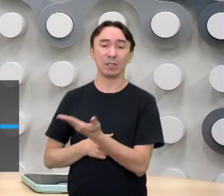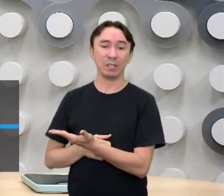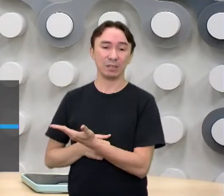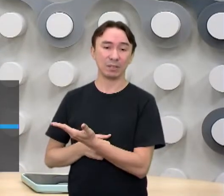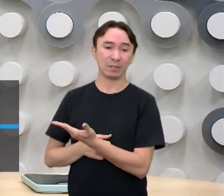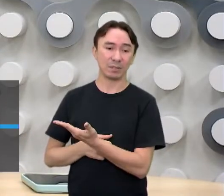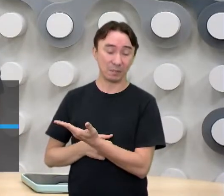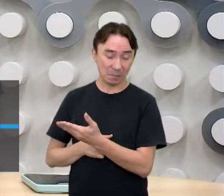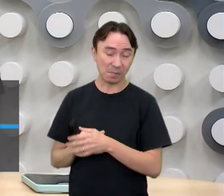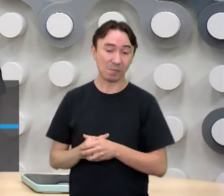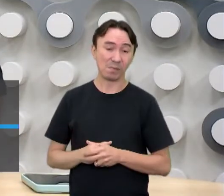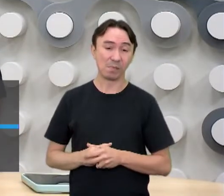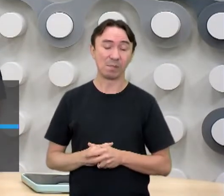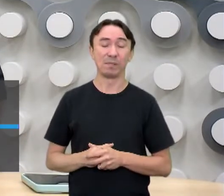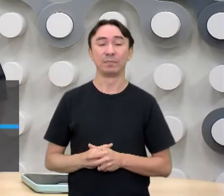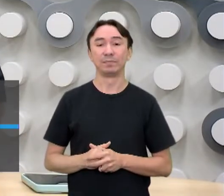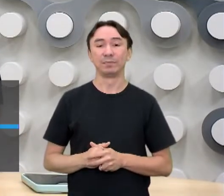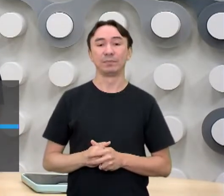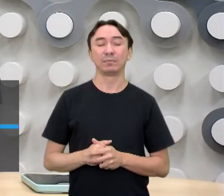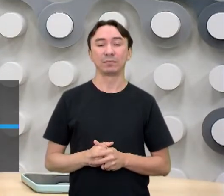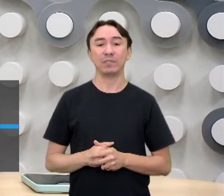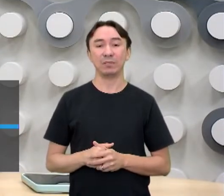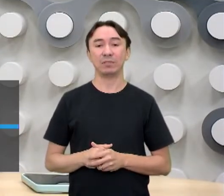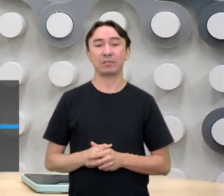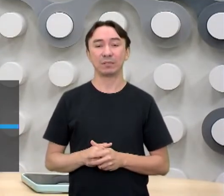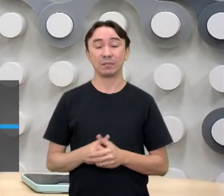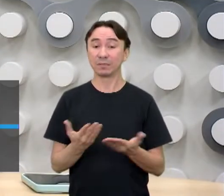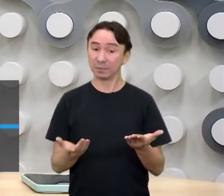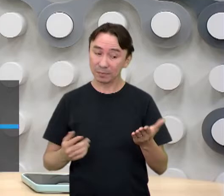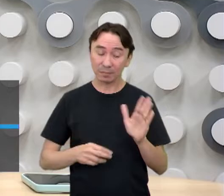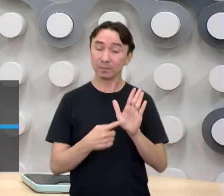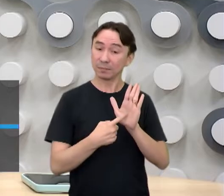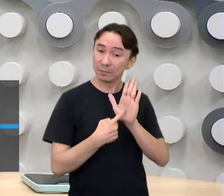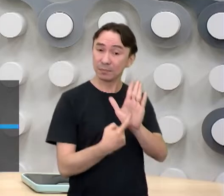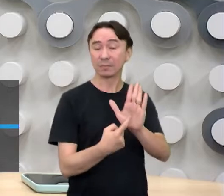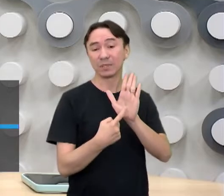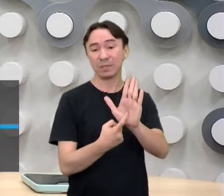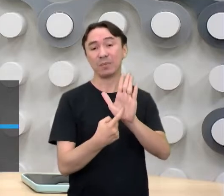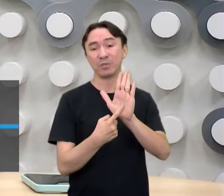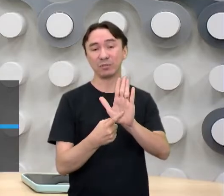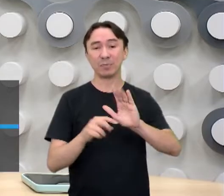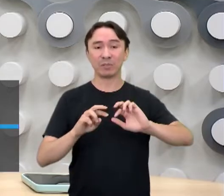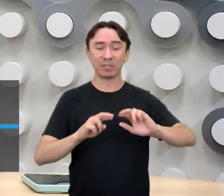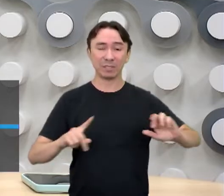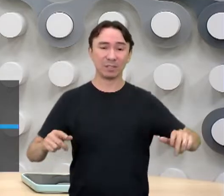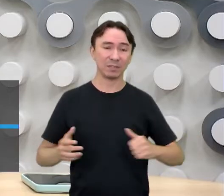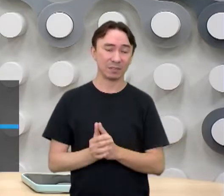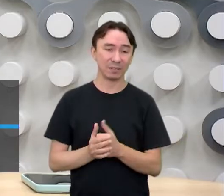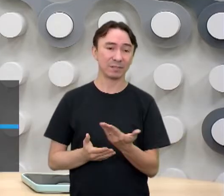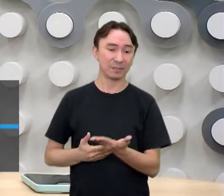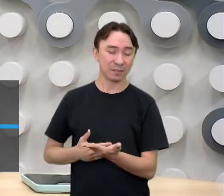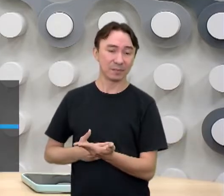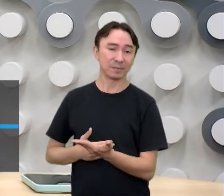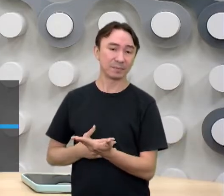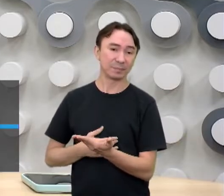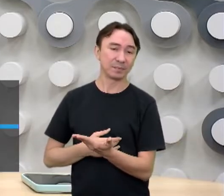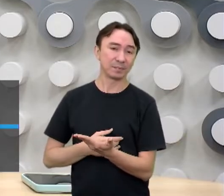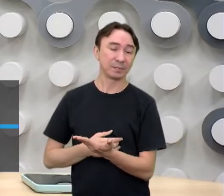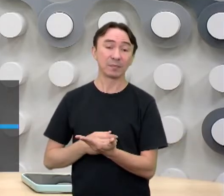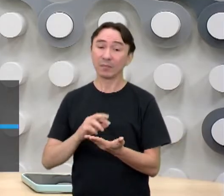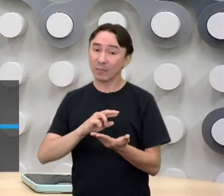de convecção da Terra, né? Então é importante retratar que, né, pelas teorias que nós lemos aí e